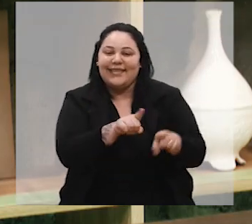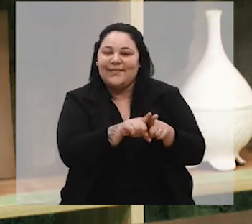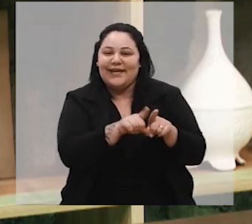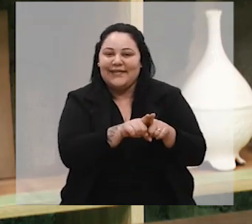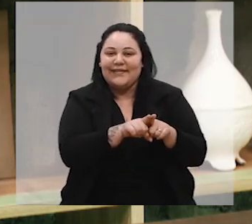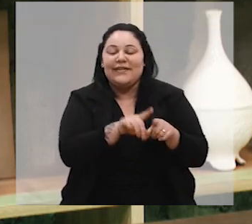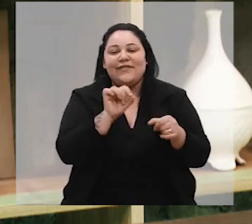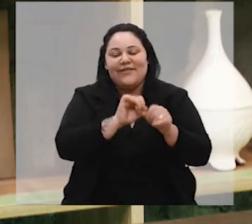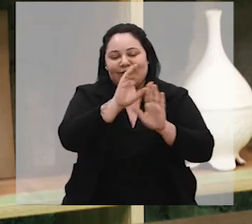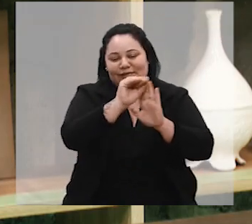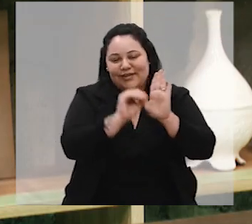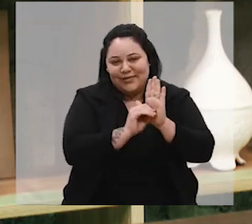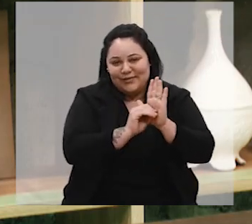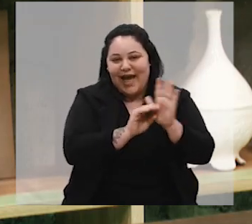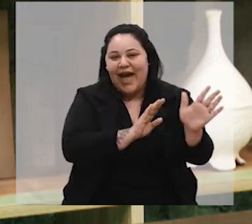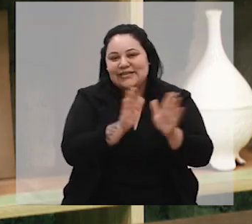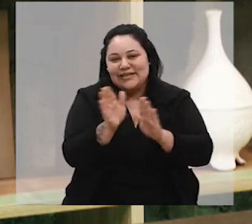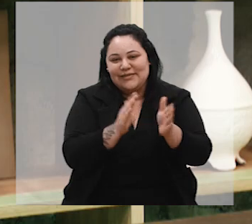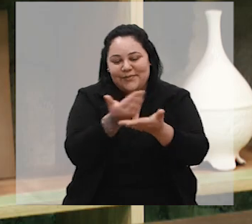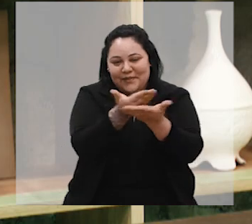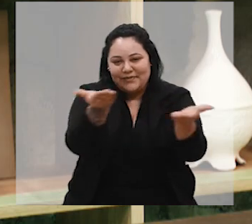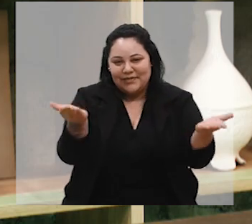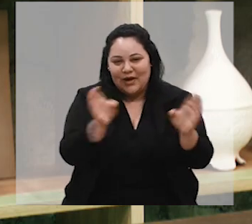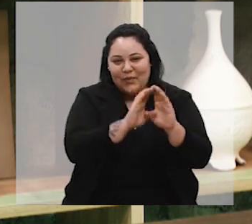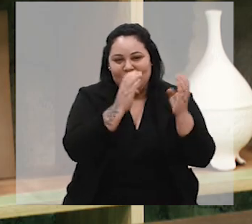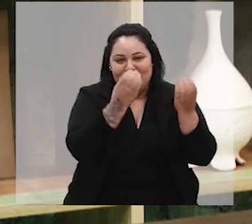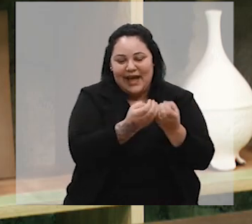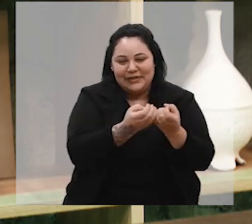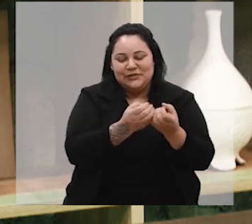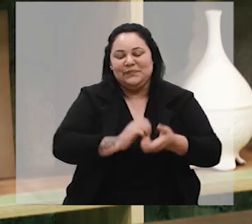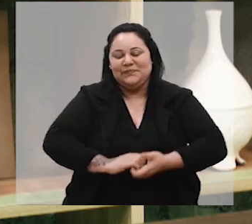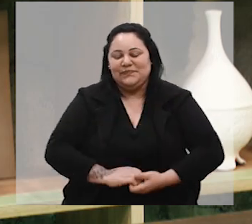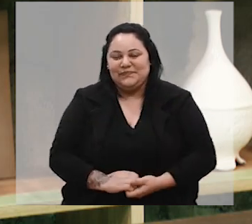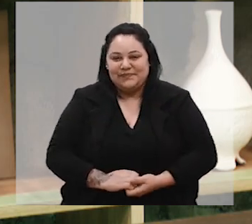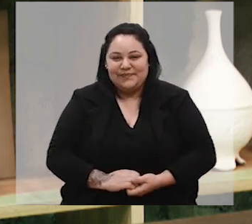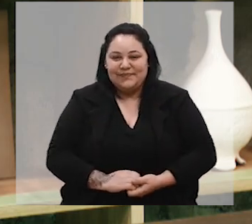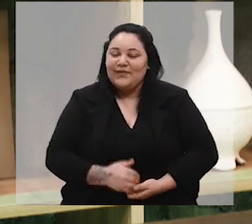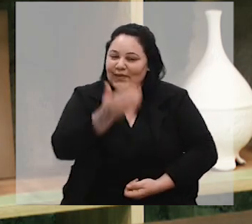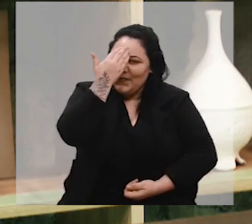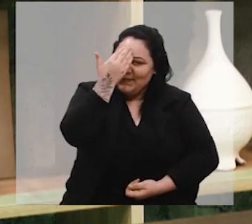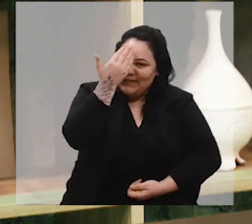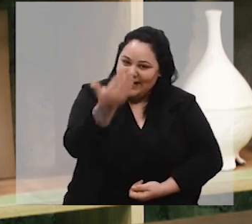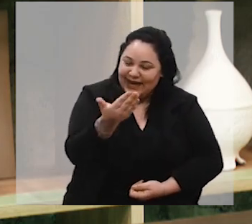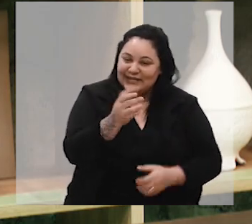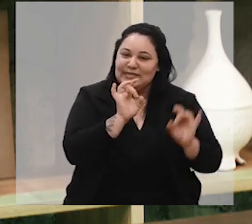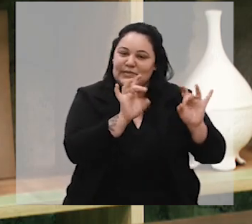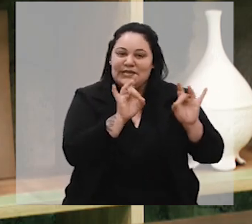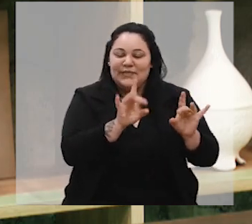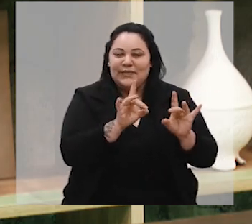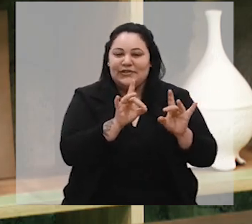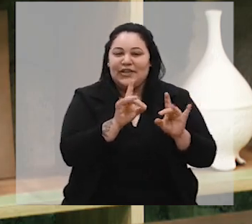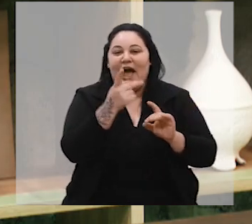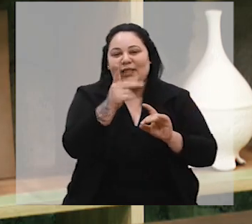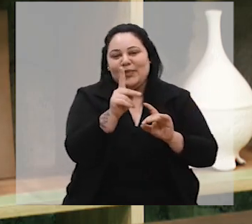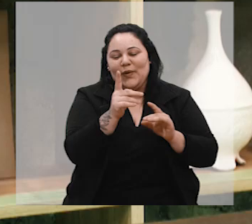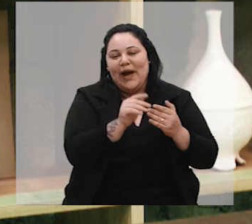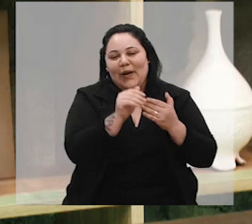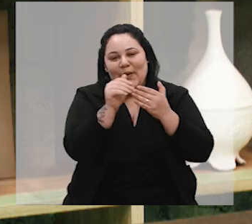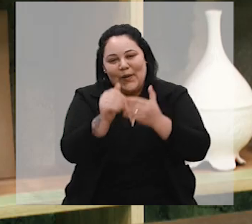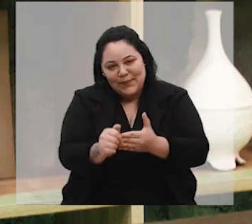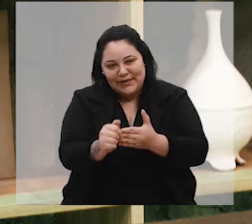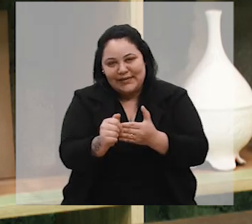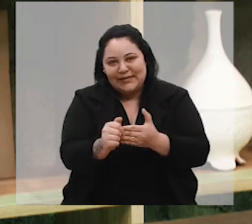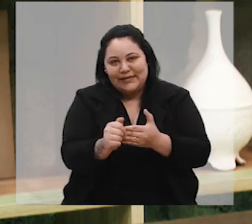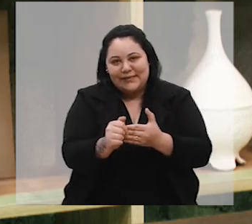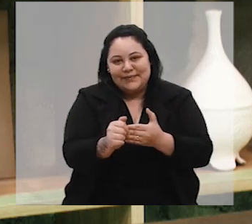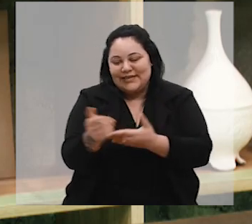tela e que fazem com que esse conteúdo seja também acessível a mais pessoas. Obrigado especialmente à sua companhia ao